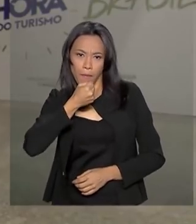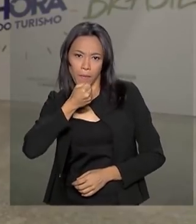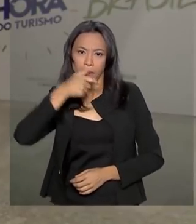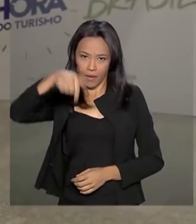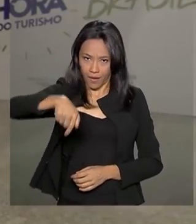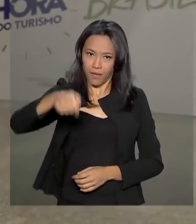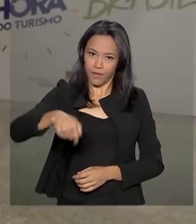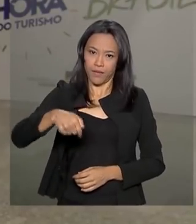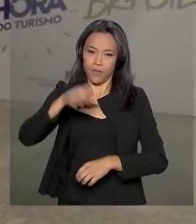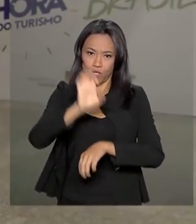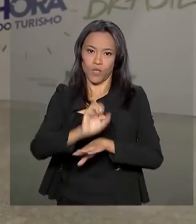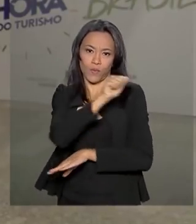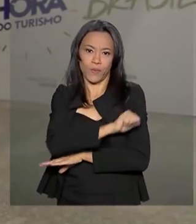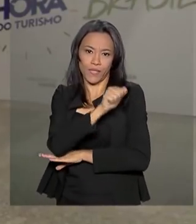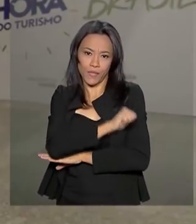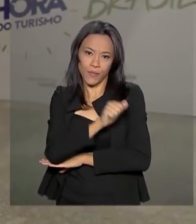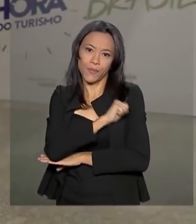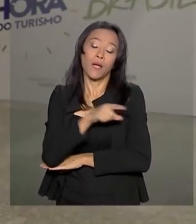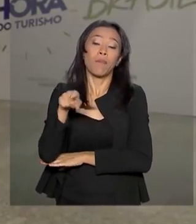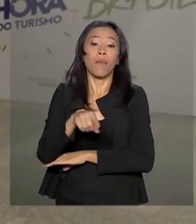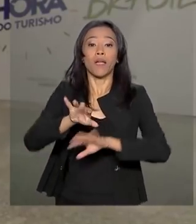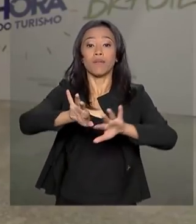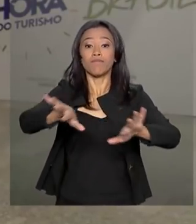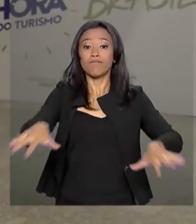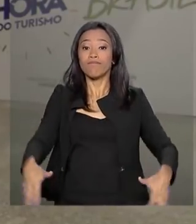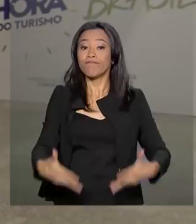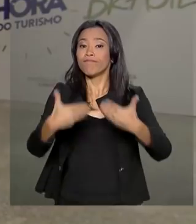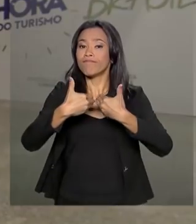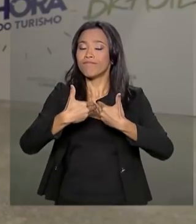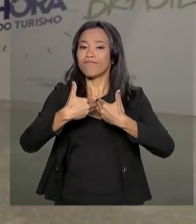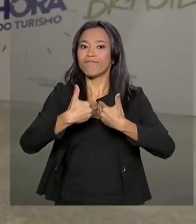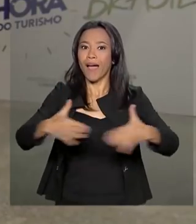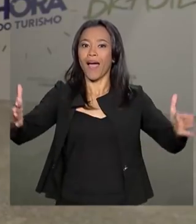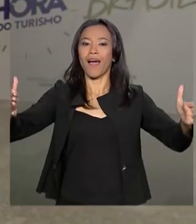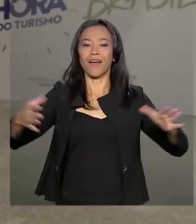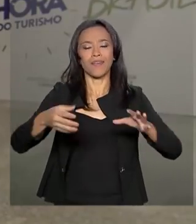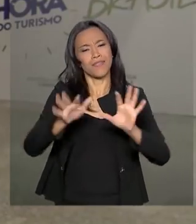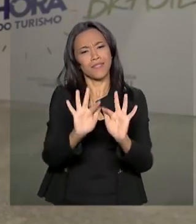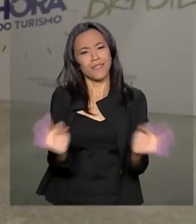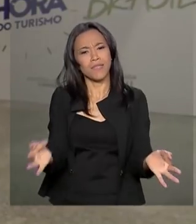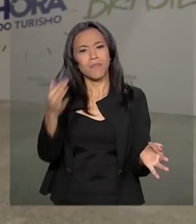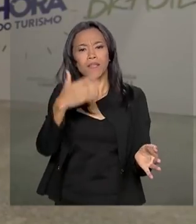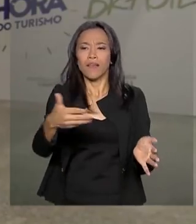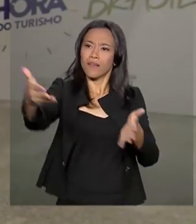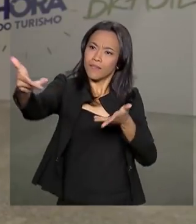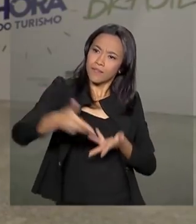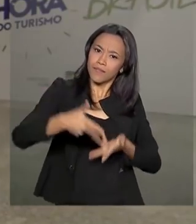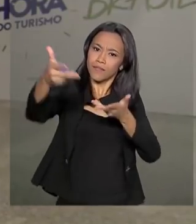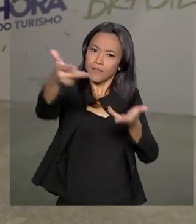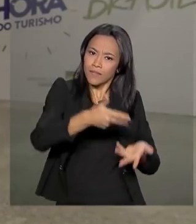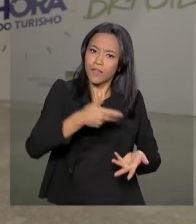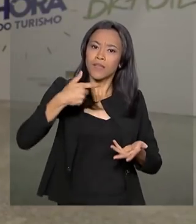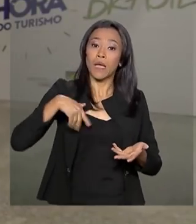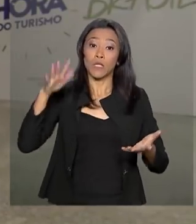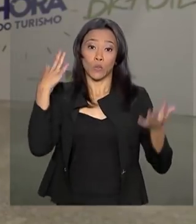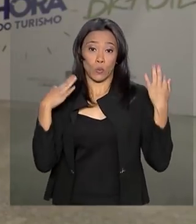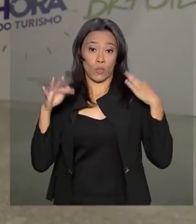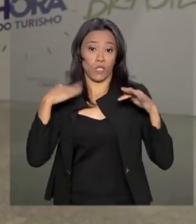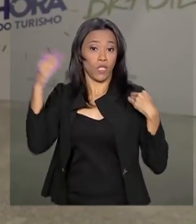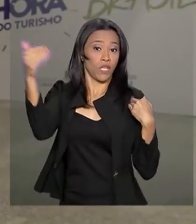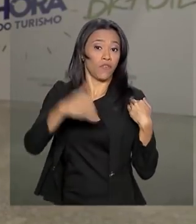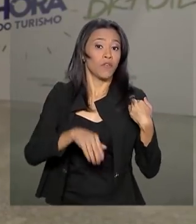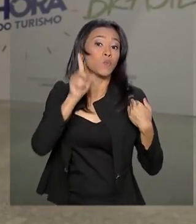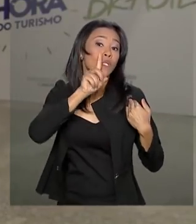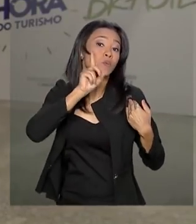Jobim, aqui no Rio de Janeiro, para fazer uma cerimônia simples, que vai ser recepcionar turistas que vêm dos Estados Unidos. Essa isenção